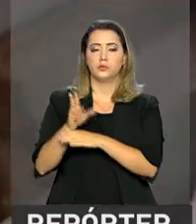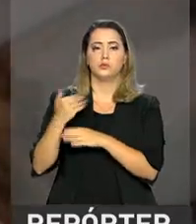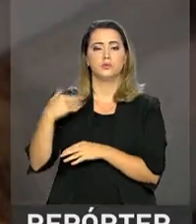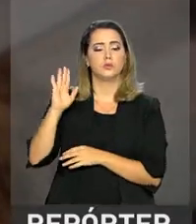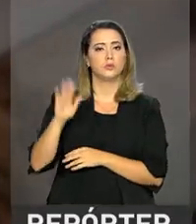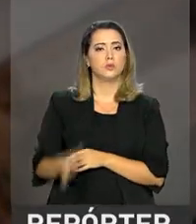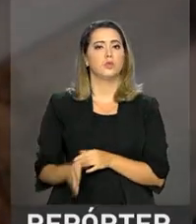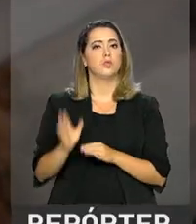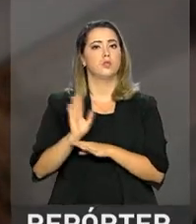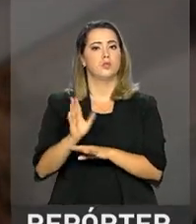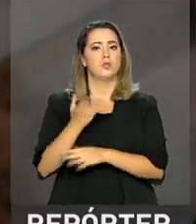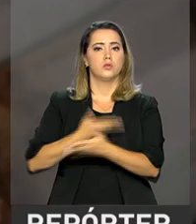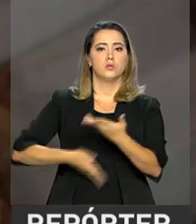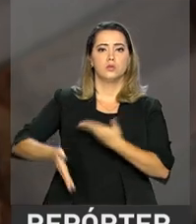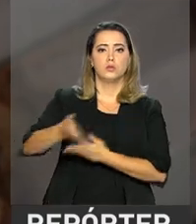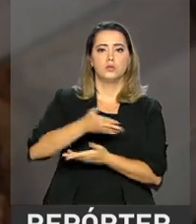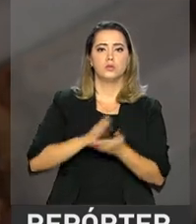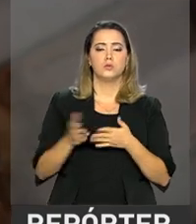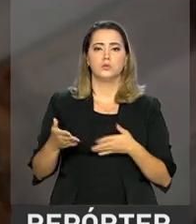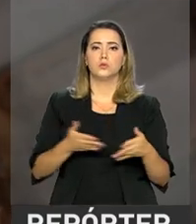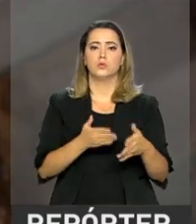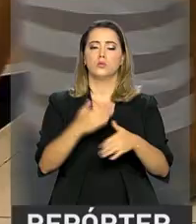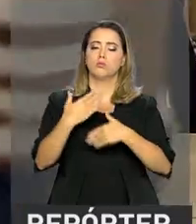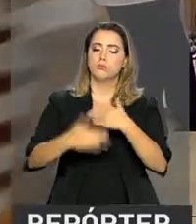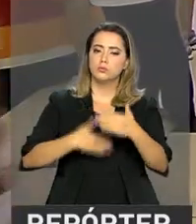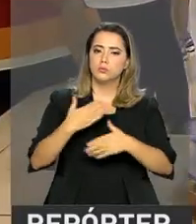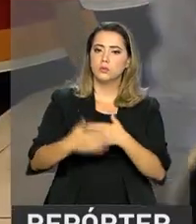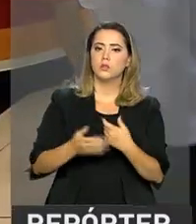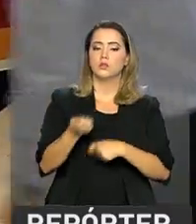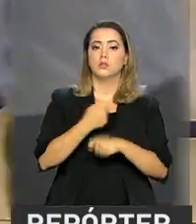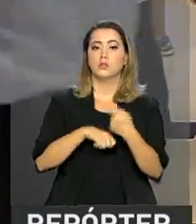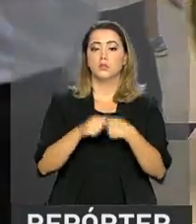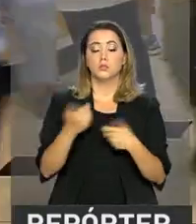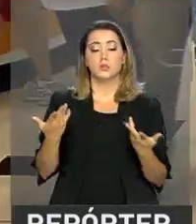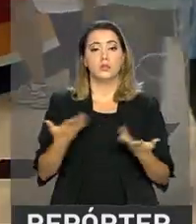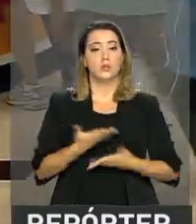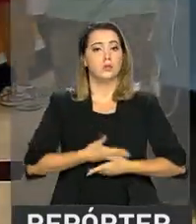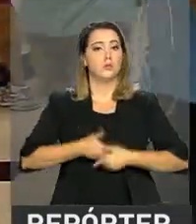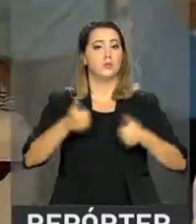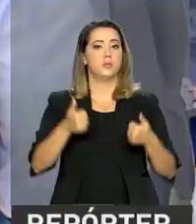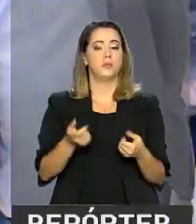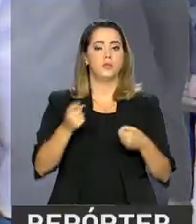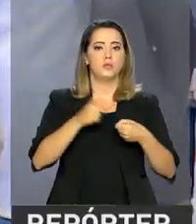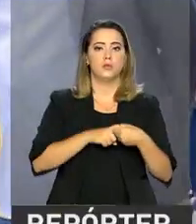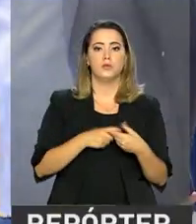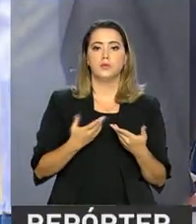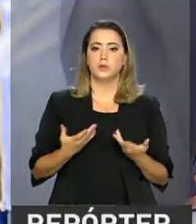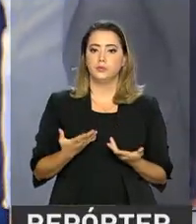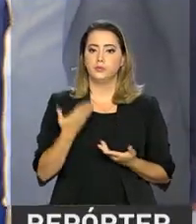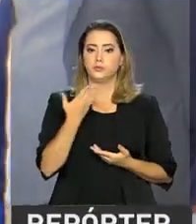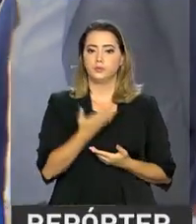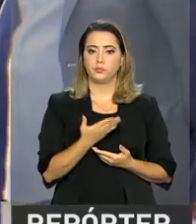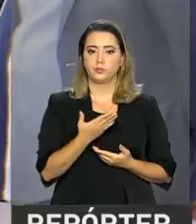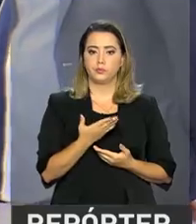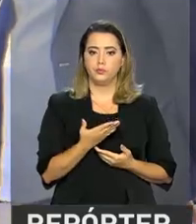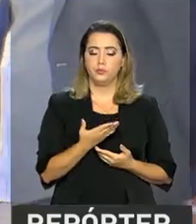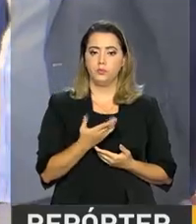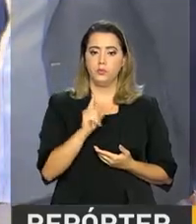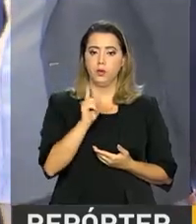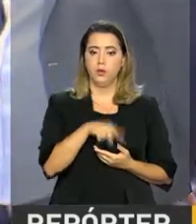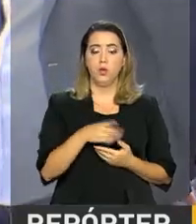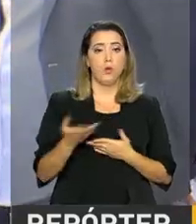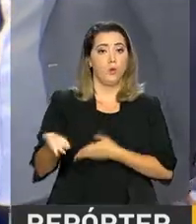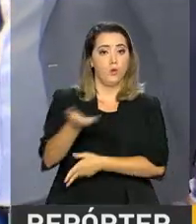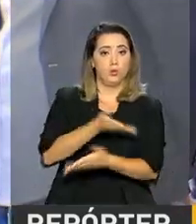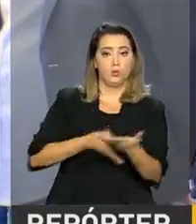barato, que ajuda a movimentar a roda de uma economia que vem ganhando força na retomada. O mercado financeiro estima que a taxa